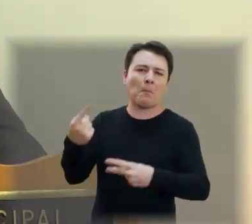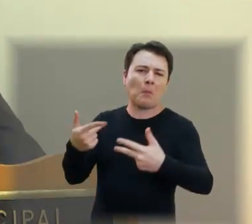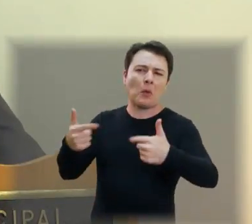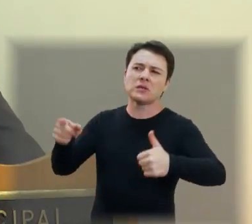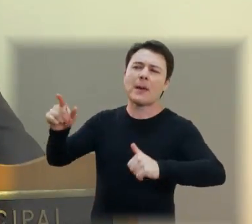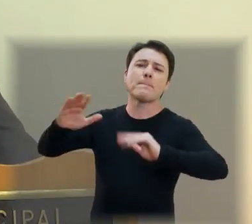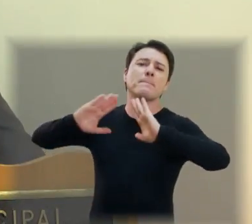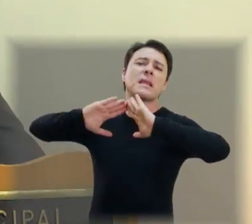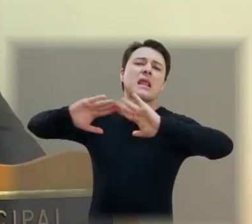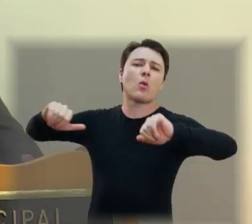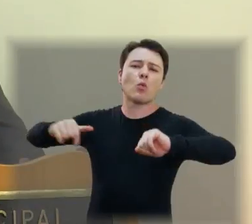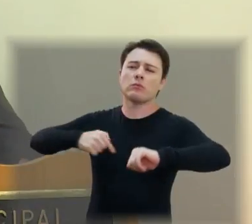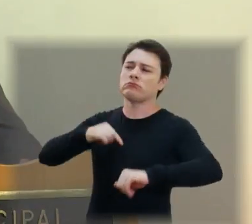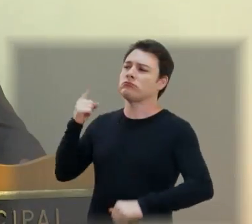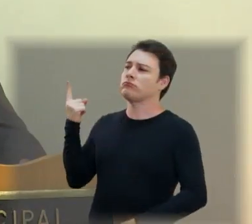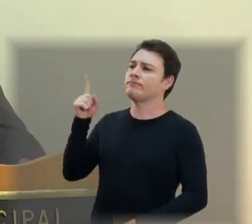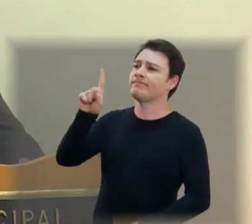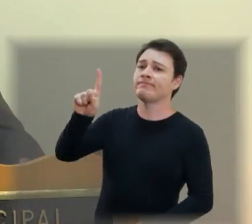justo ele ver a demanda, e